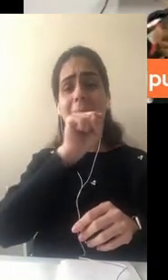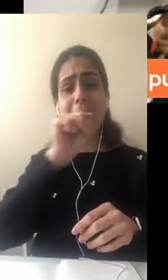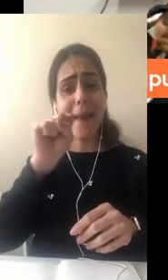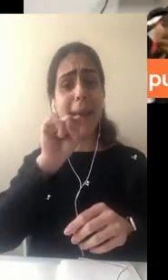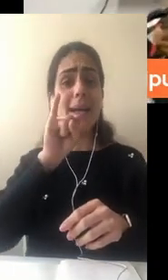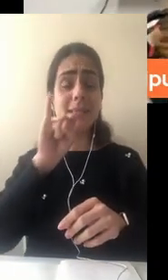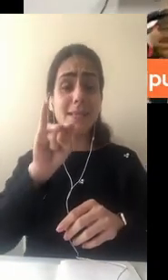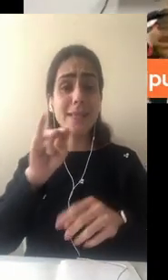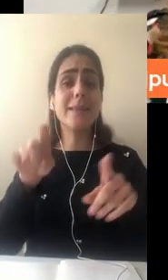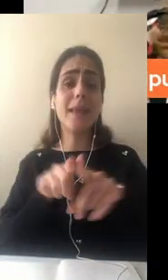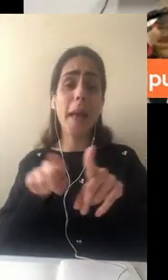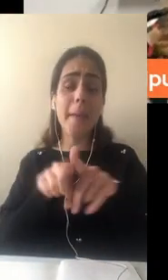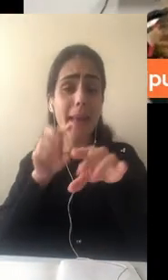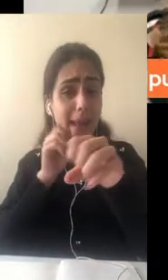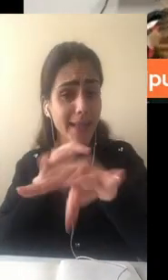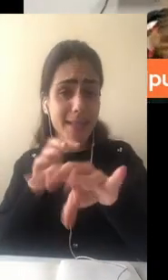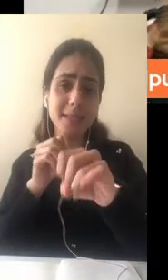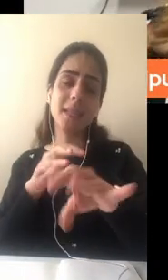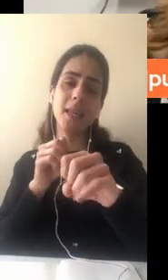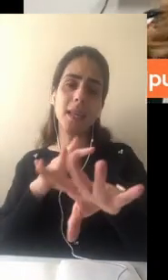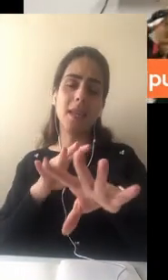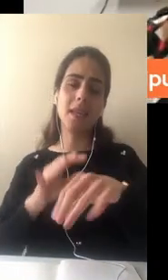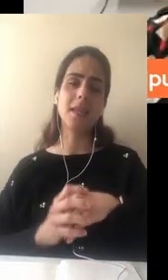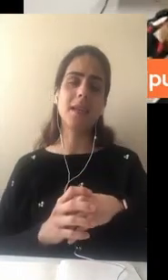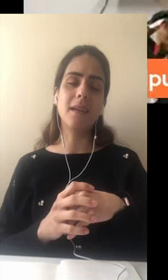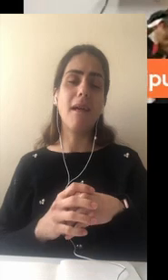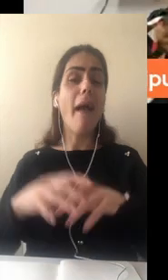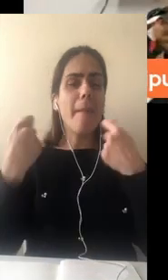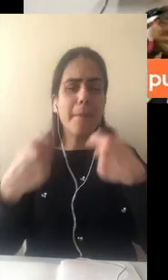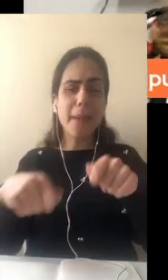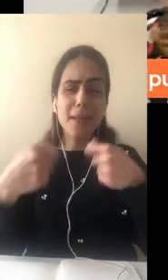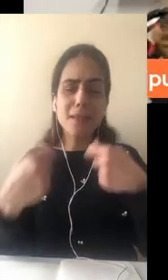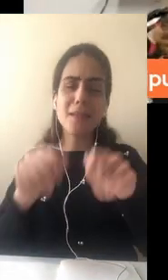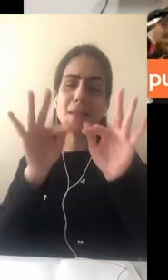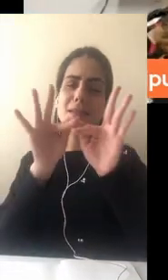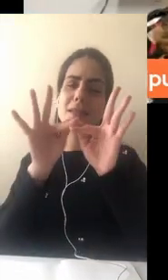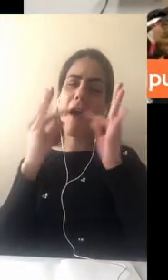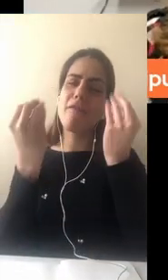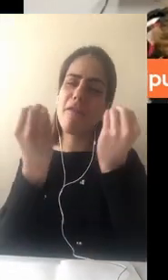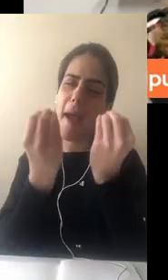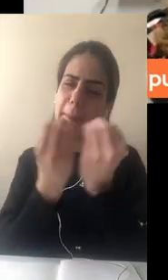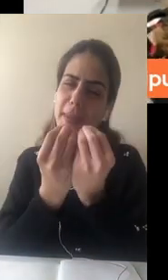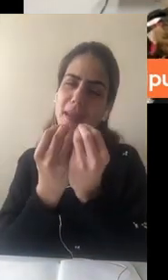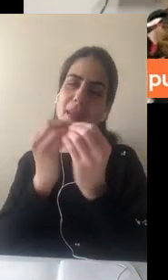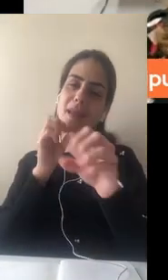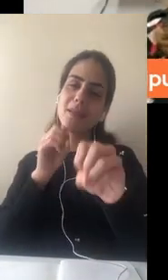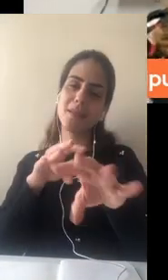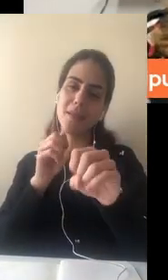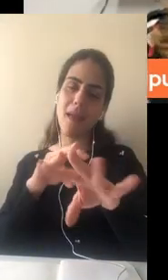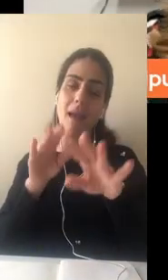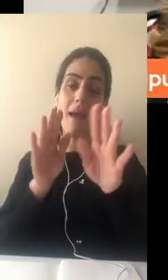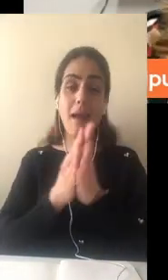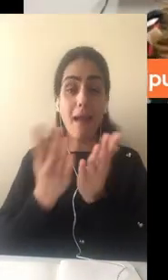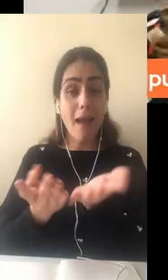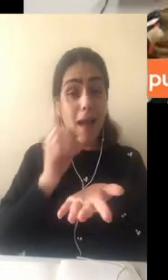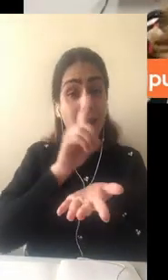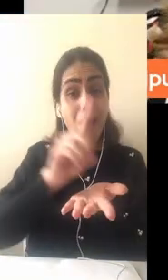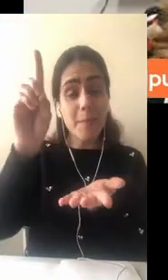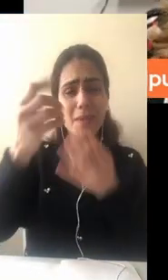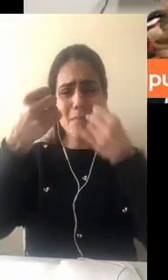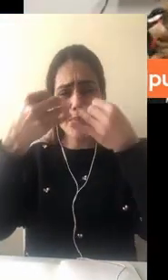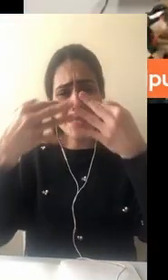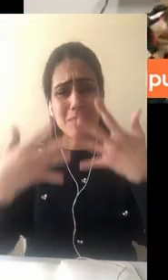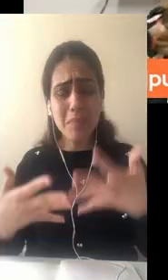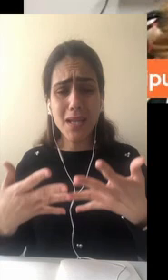envolva a família, se envolva papai, mamãe, vó, avós, para que os seus filhos, a Bíblia fala, não, o povo